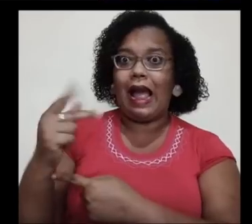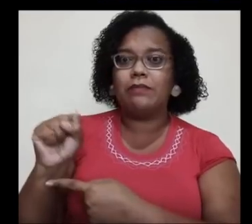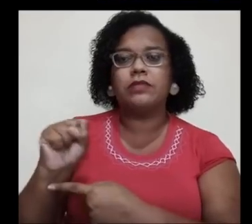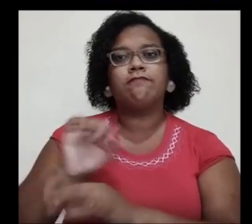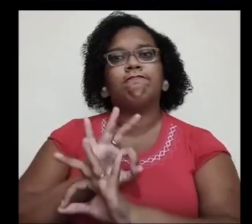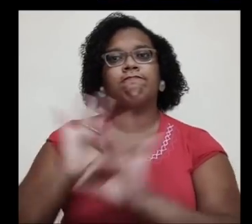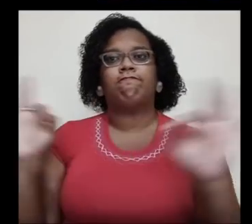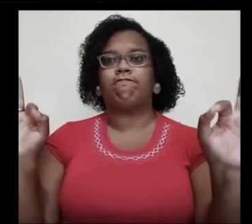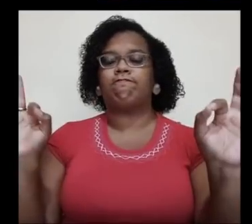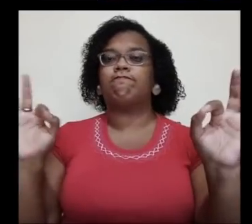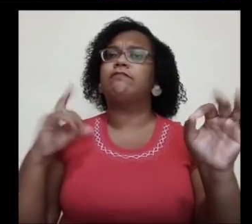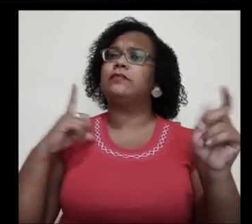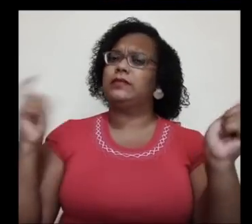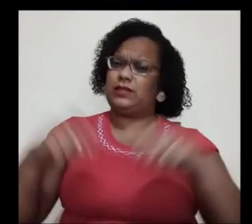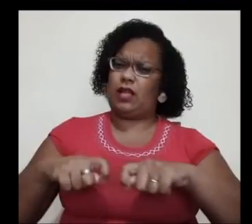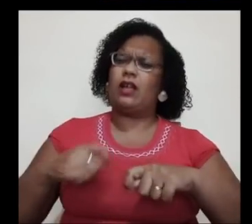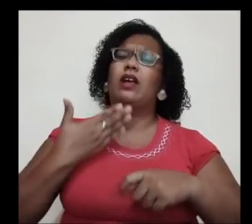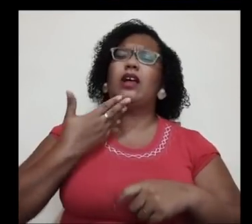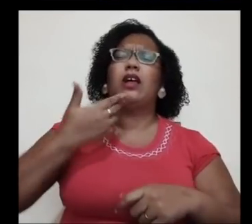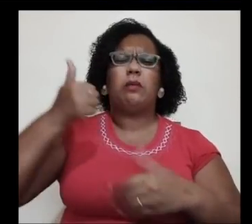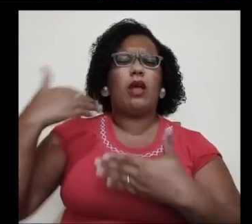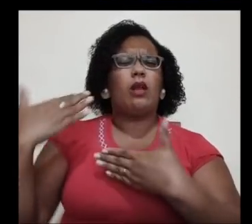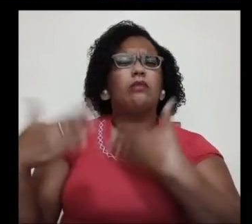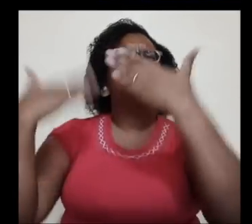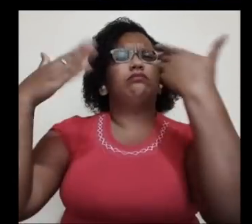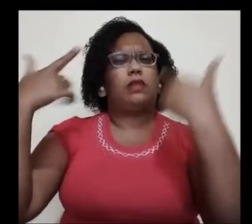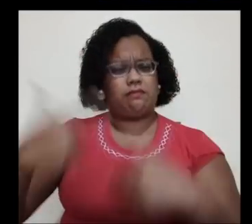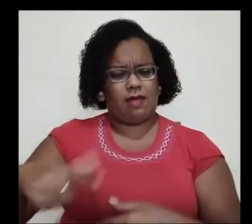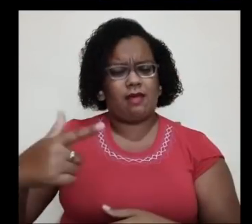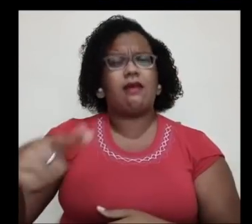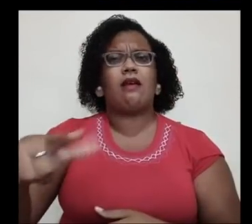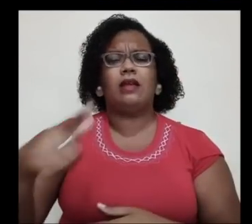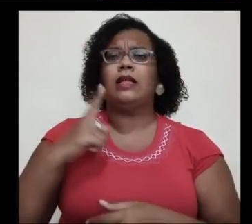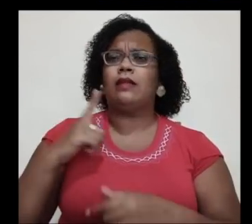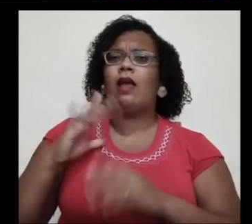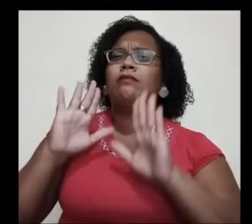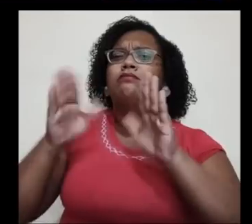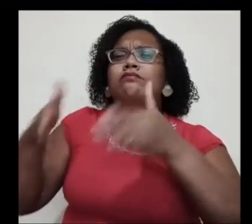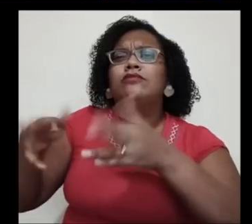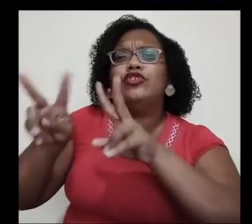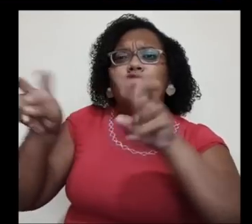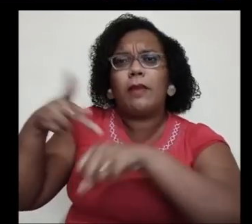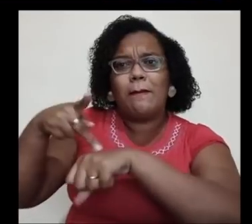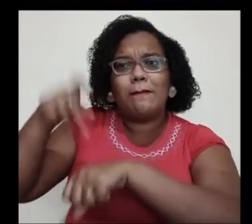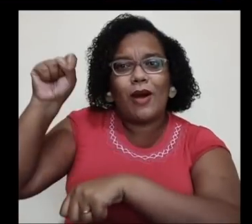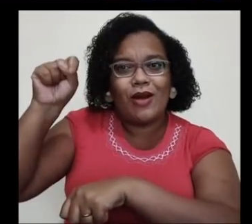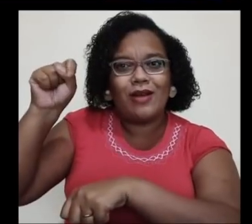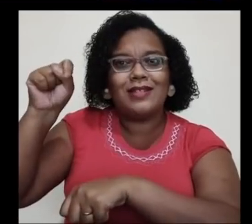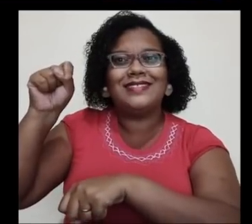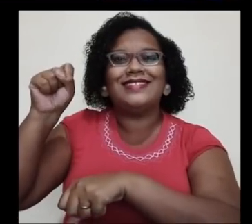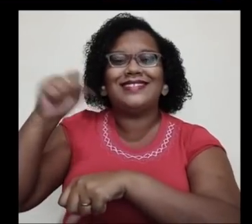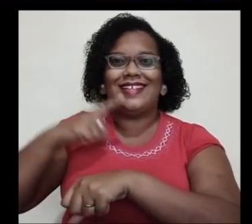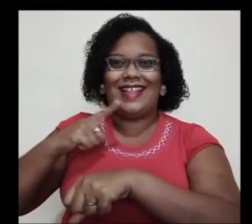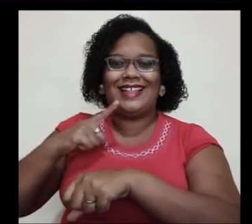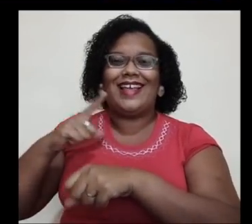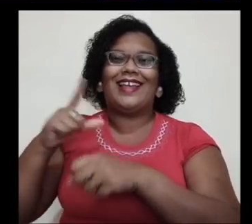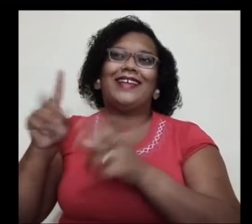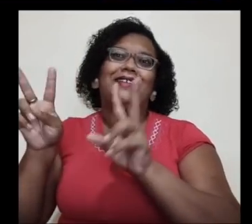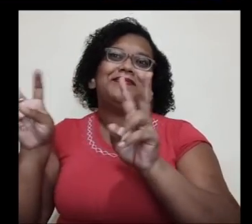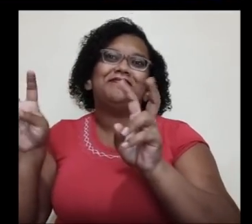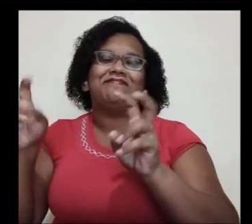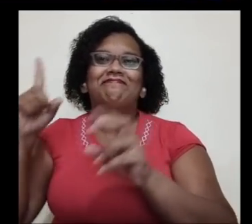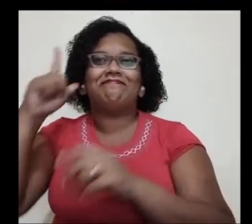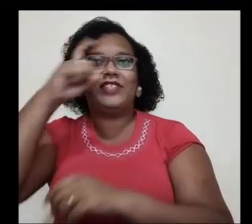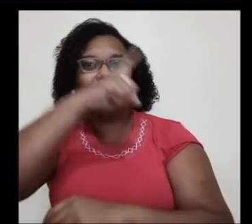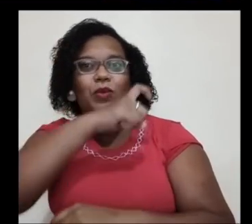muito, né, e tem vários aspectos na pós-graduação que toca a levar em conta as dificuldades regionais, levar em